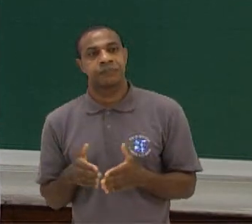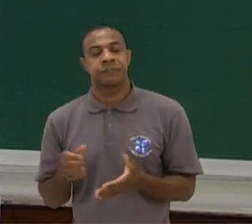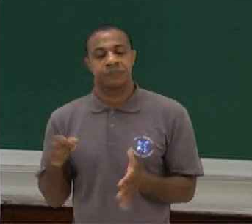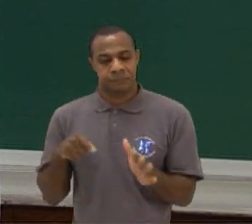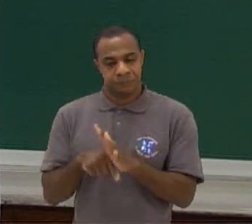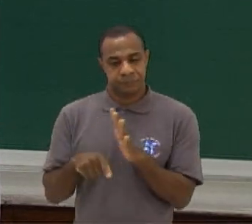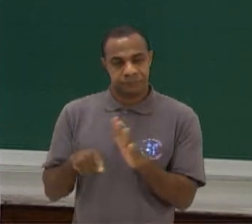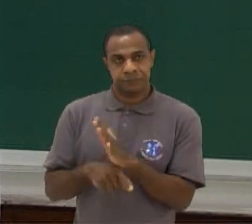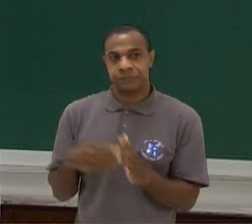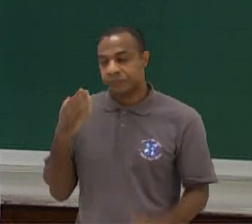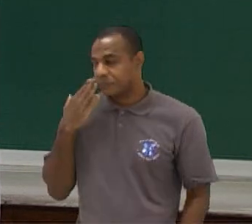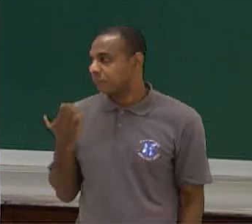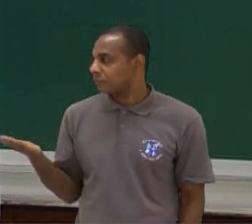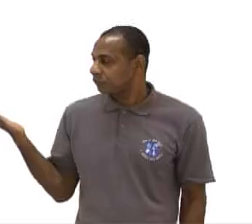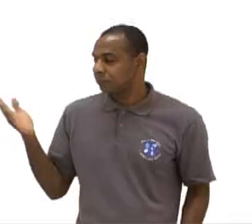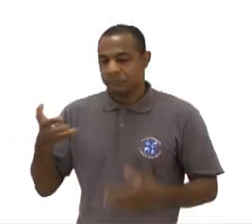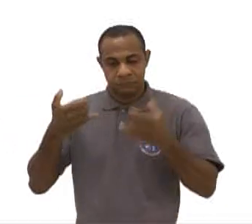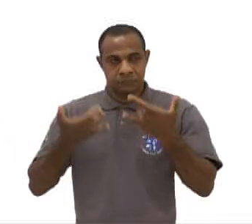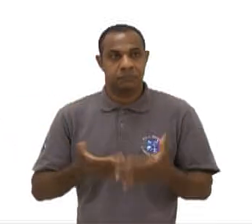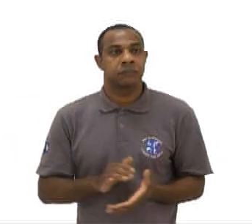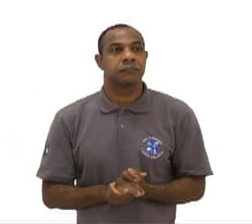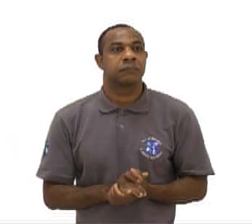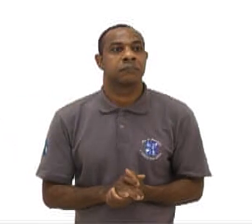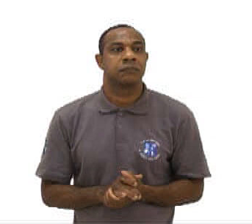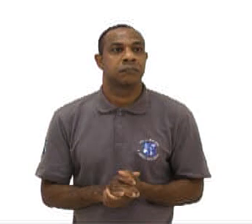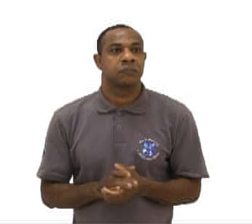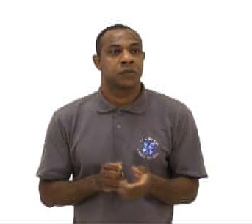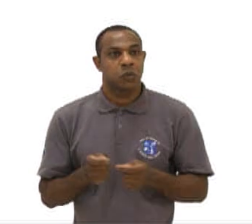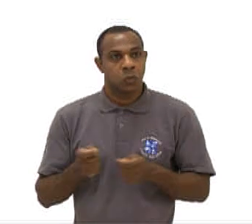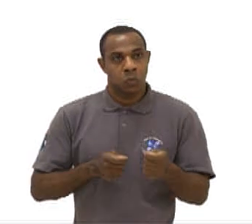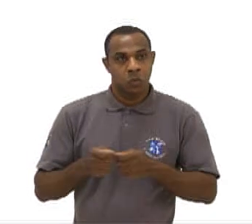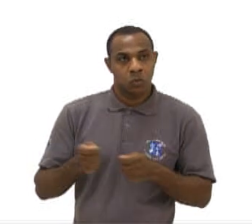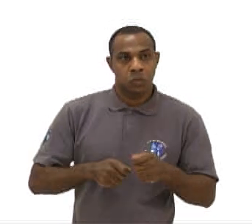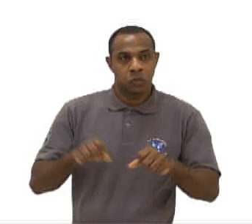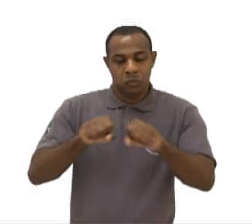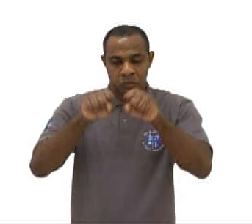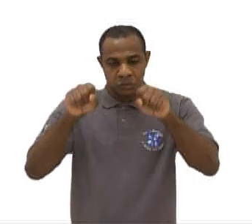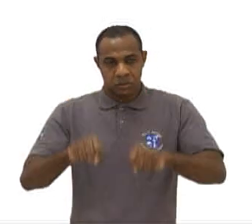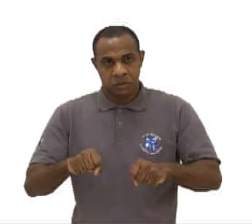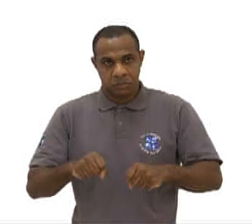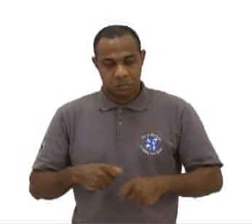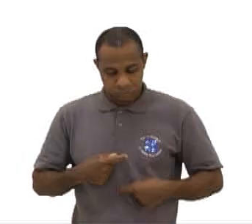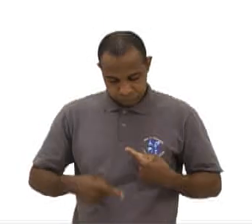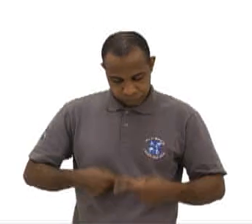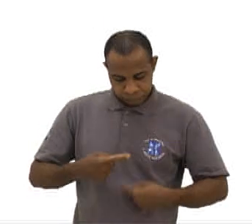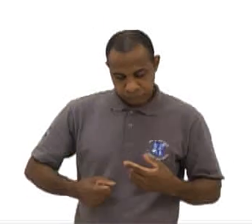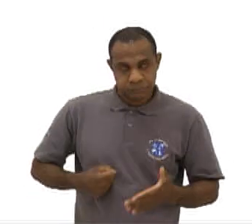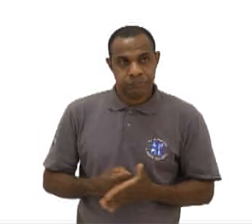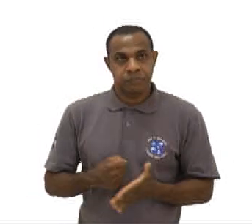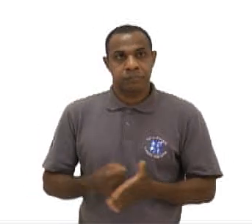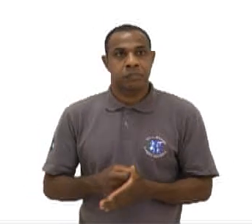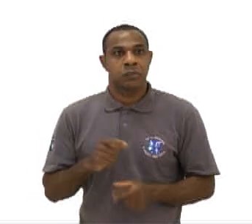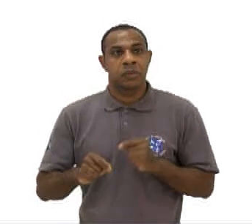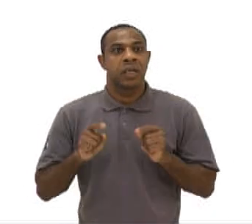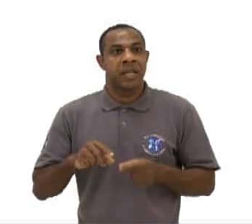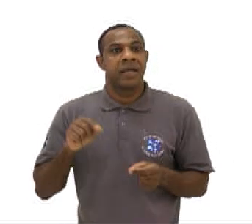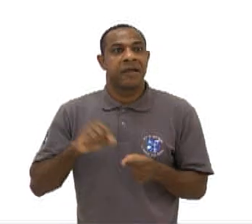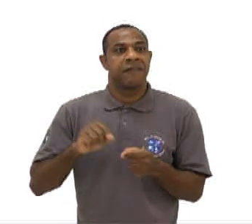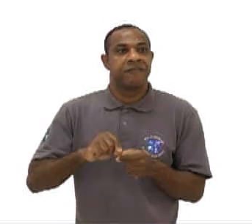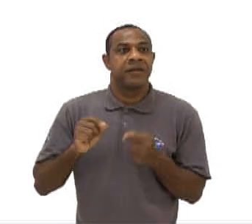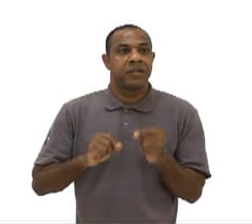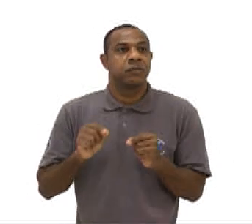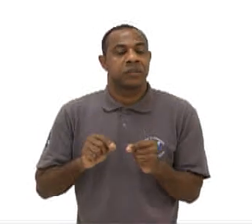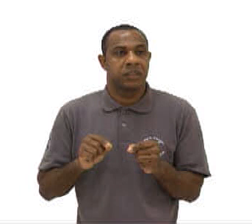nosso quarto quiz, que diz o seguinte: o controle do sistema digestório é realizado pelo sistema nervoso autônomo e por hormônios.